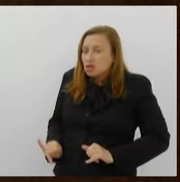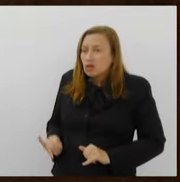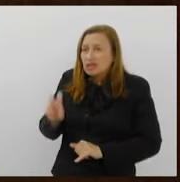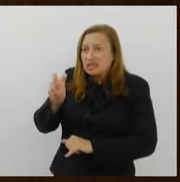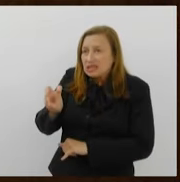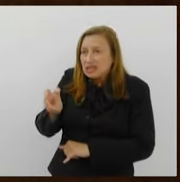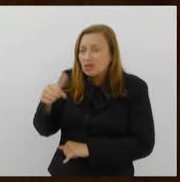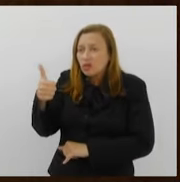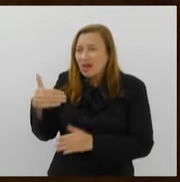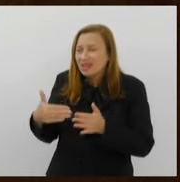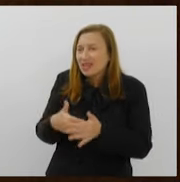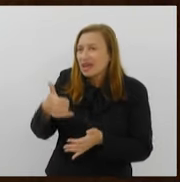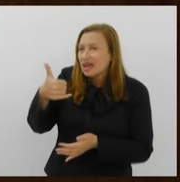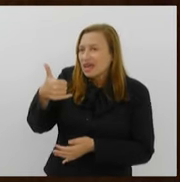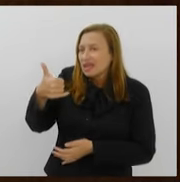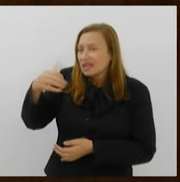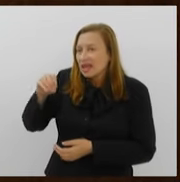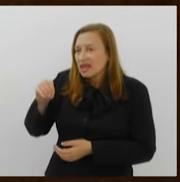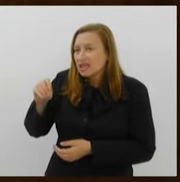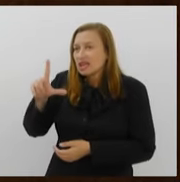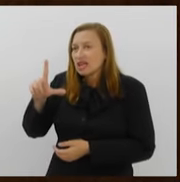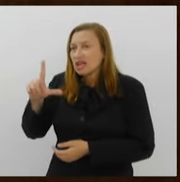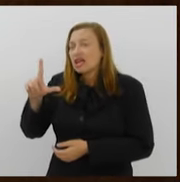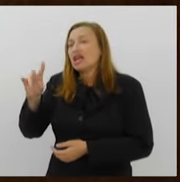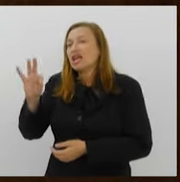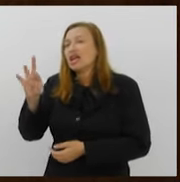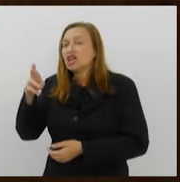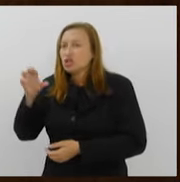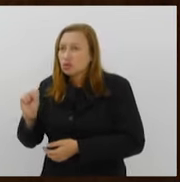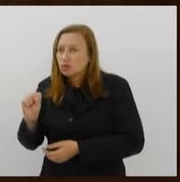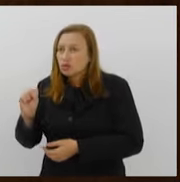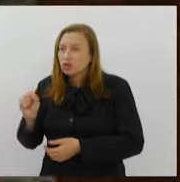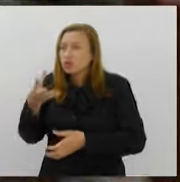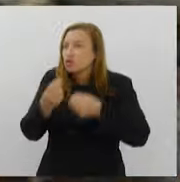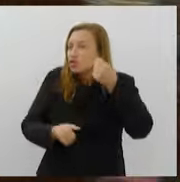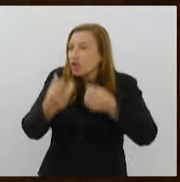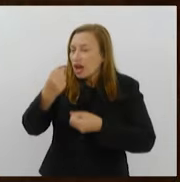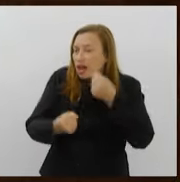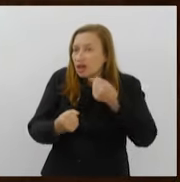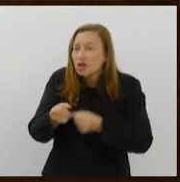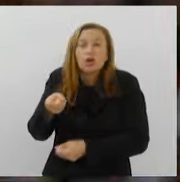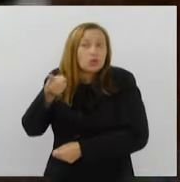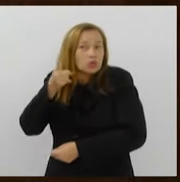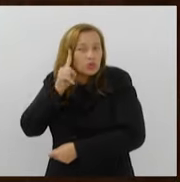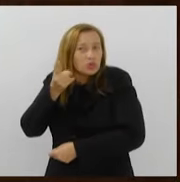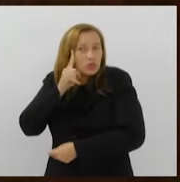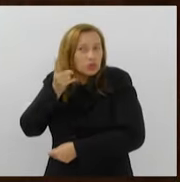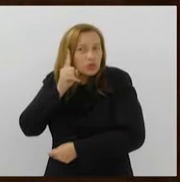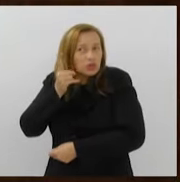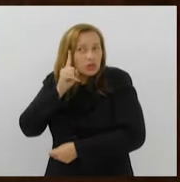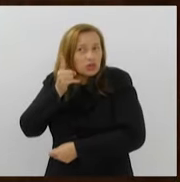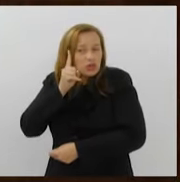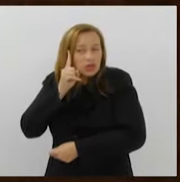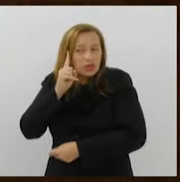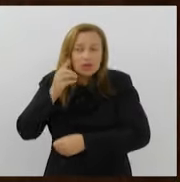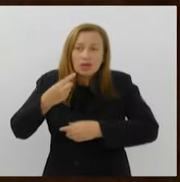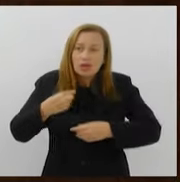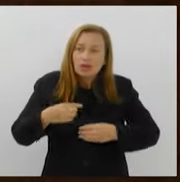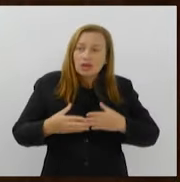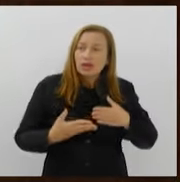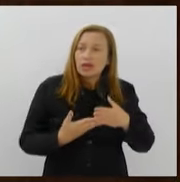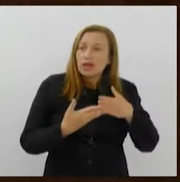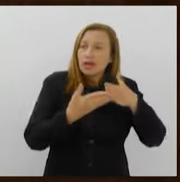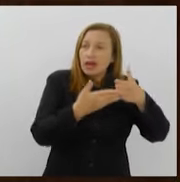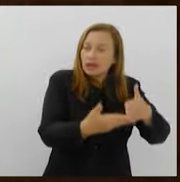litros de leite por dia para levar esse leite até as cooperativas, que